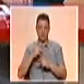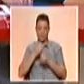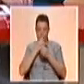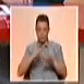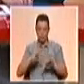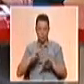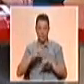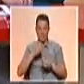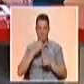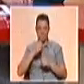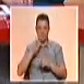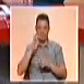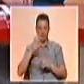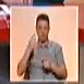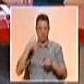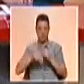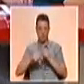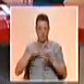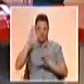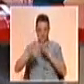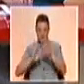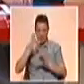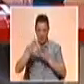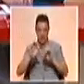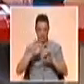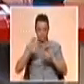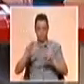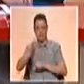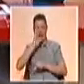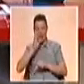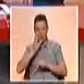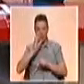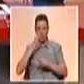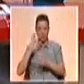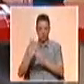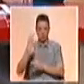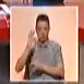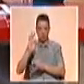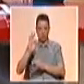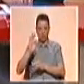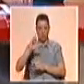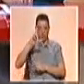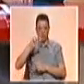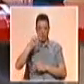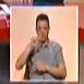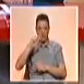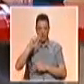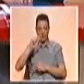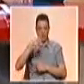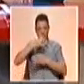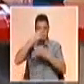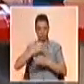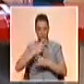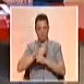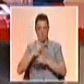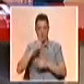perdido para tratar para a questão do saneamento e do abastecimento de água, e optou-se muito, até de uma forma um bocadinho cega,